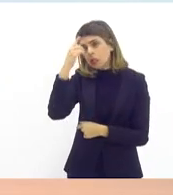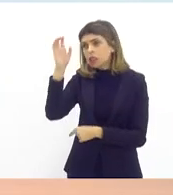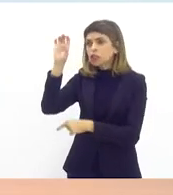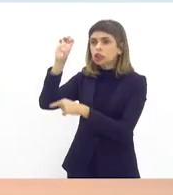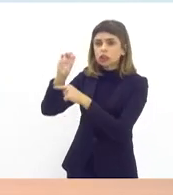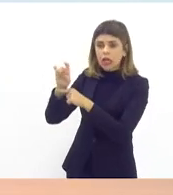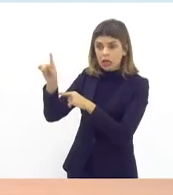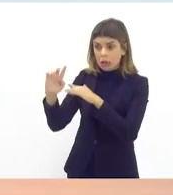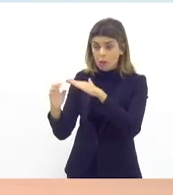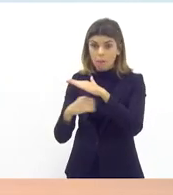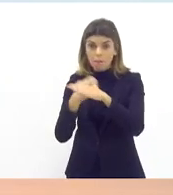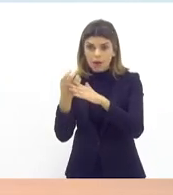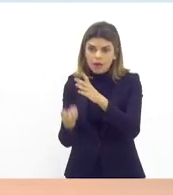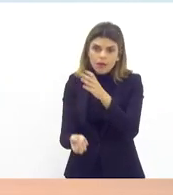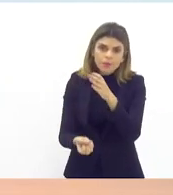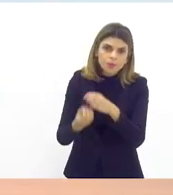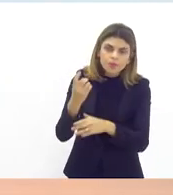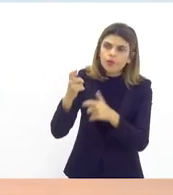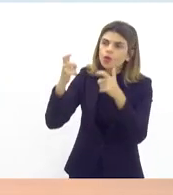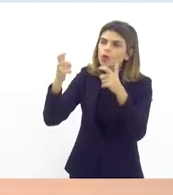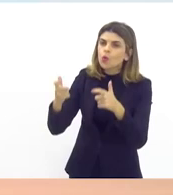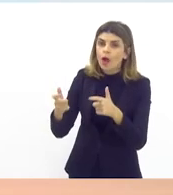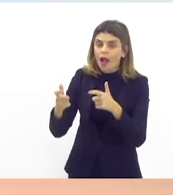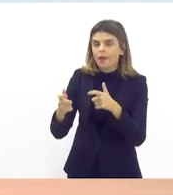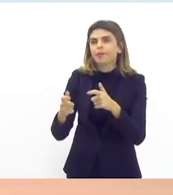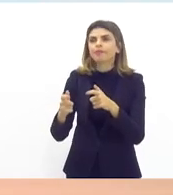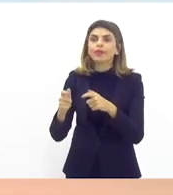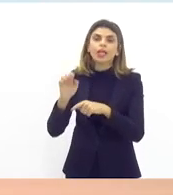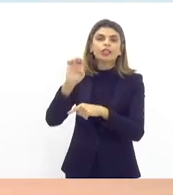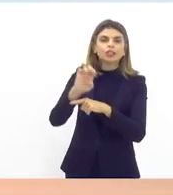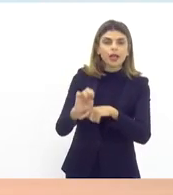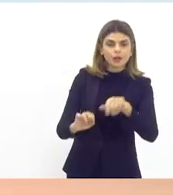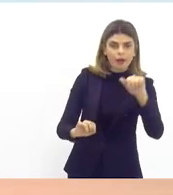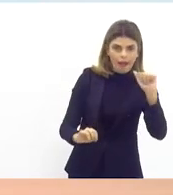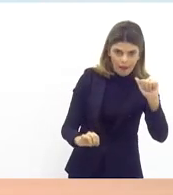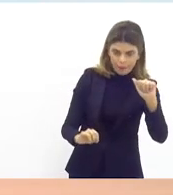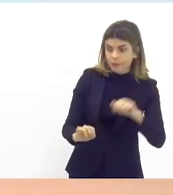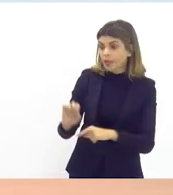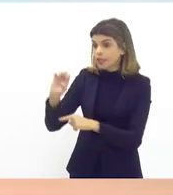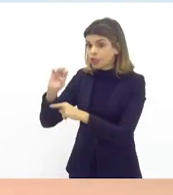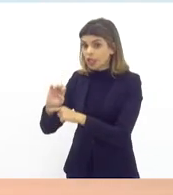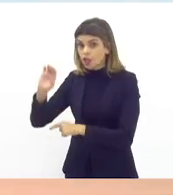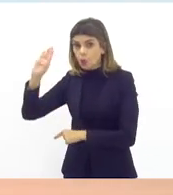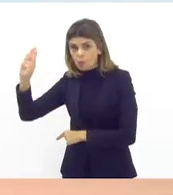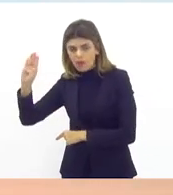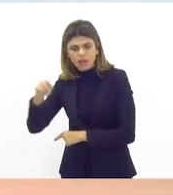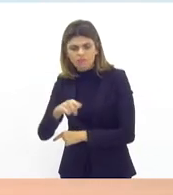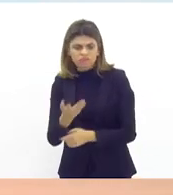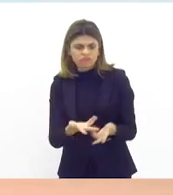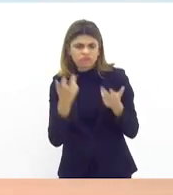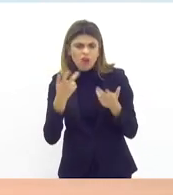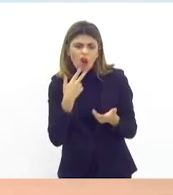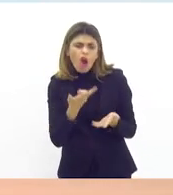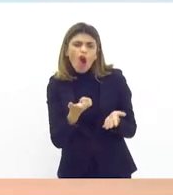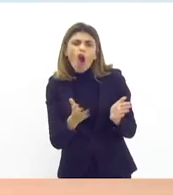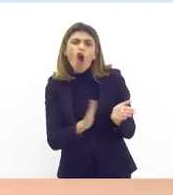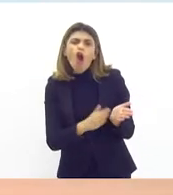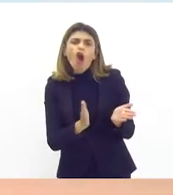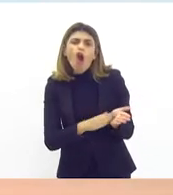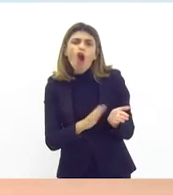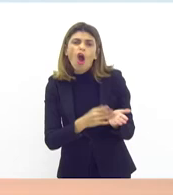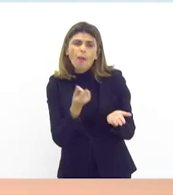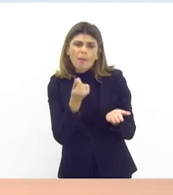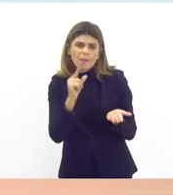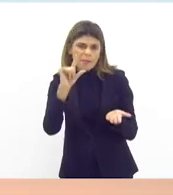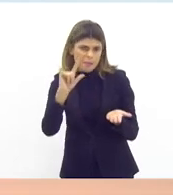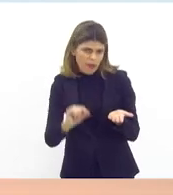uma empresa vai se instalar no Estado A. O Estado B dá um benefício fiscal para tirar a empresa do Estado A. Ele cobra bem pouquinho. Vamos dizer que ele